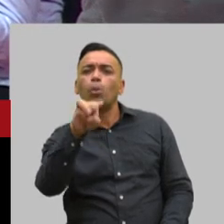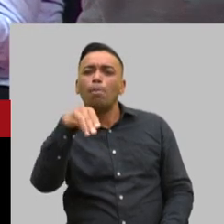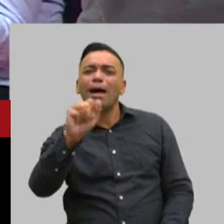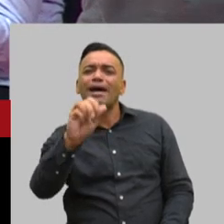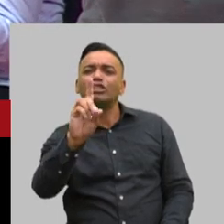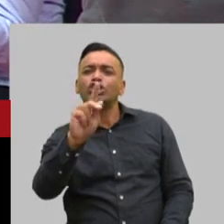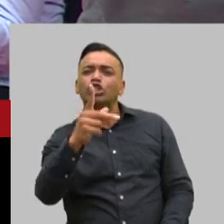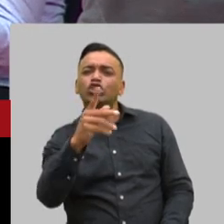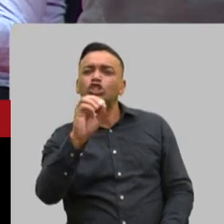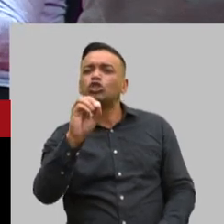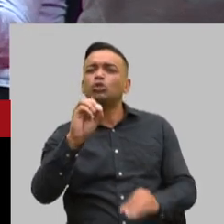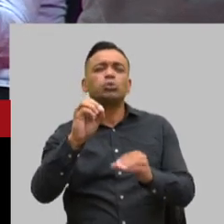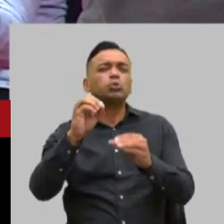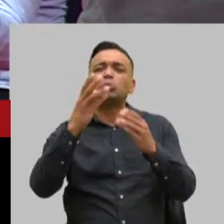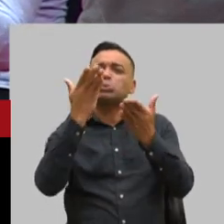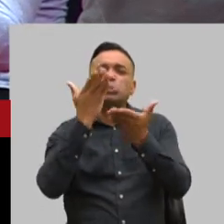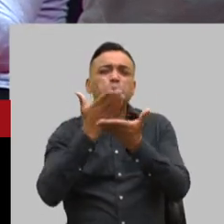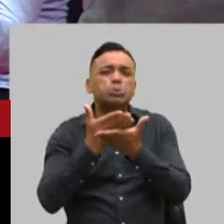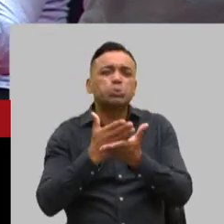seu povo